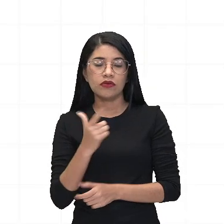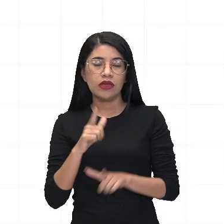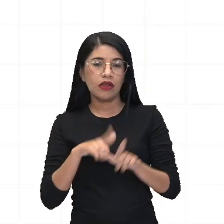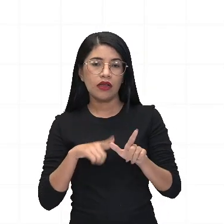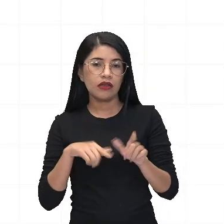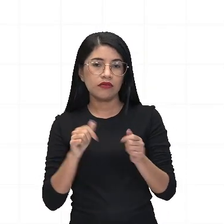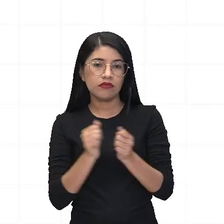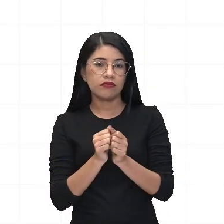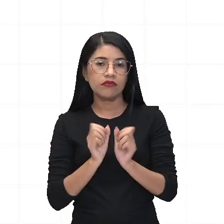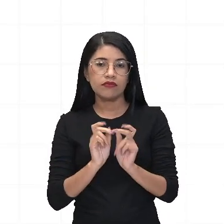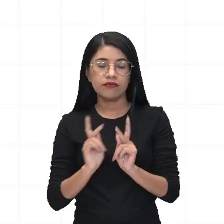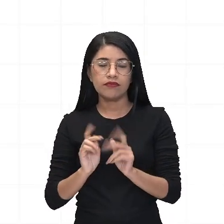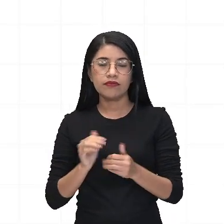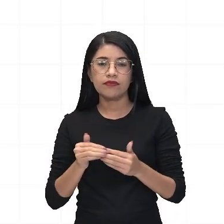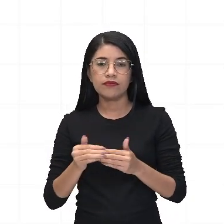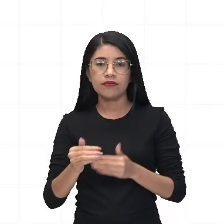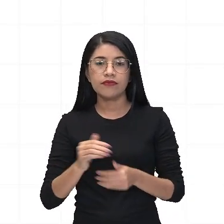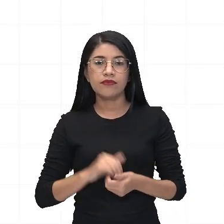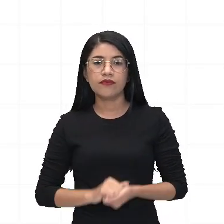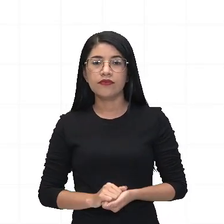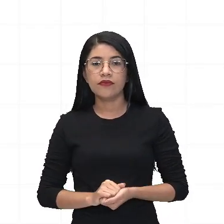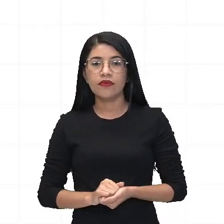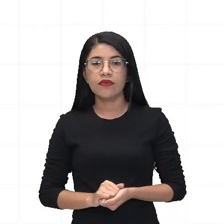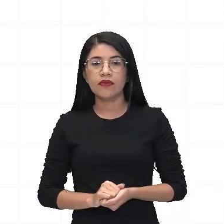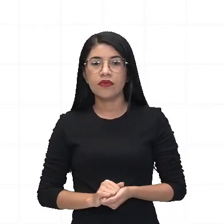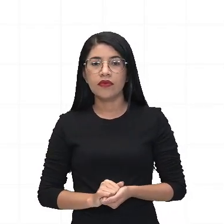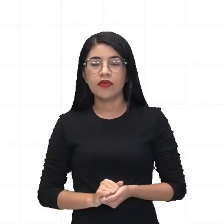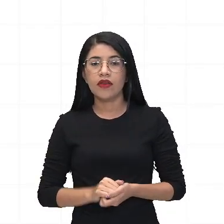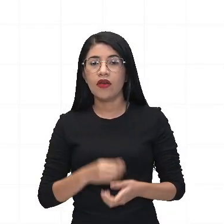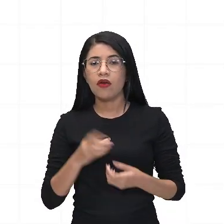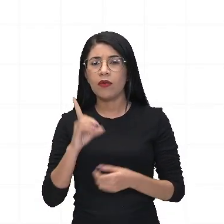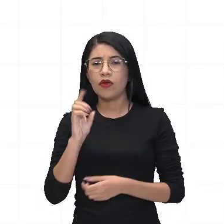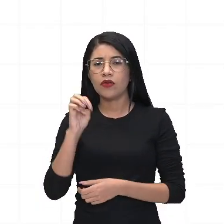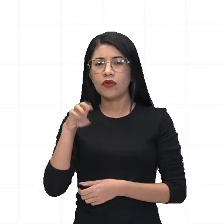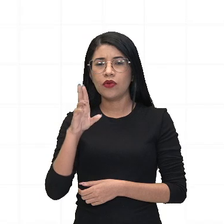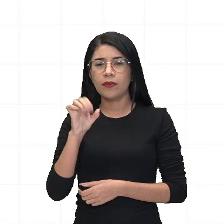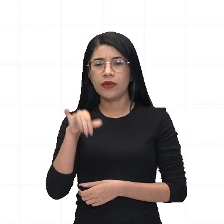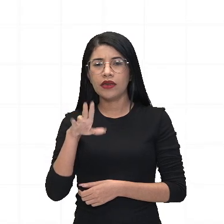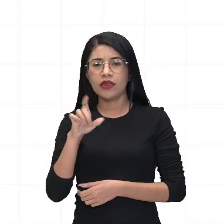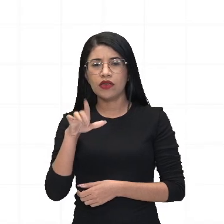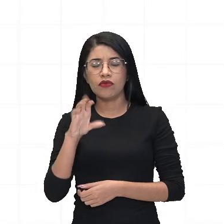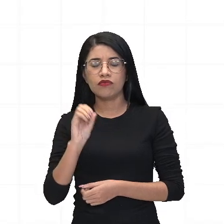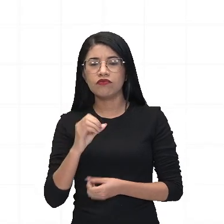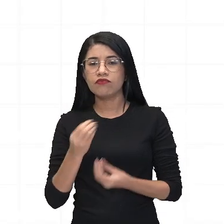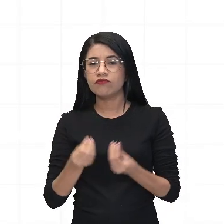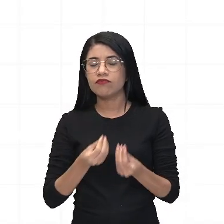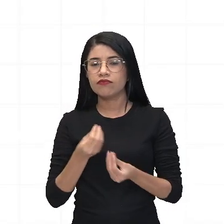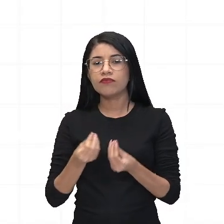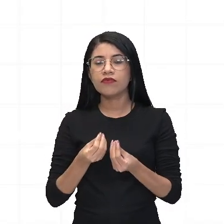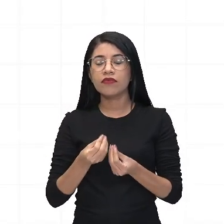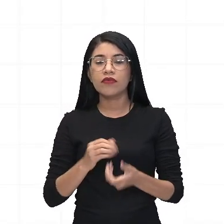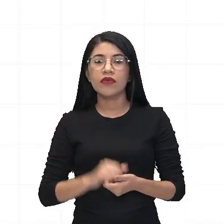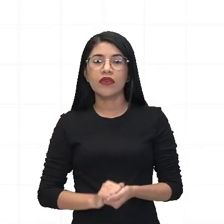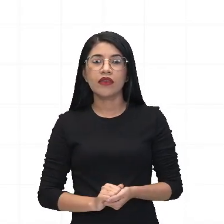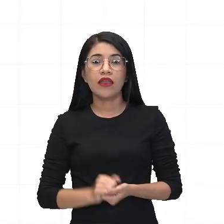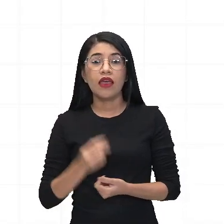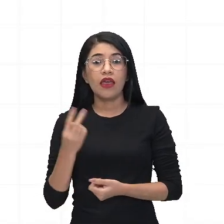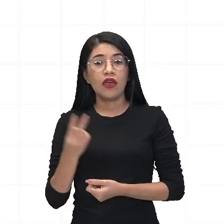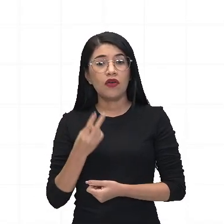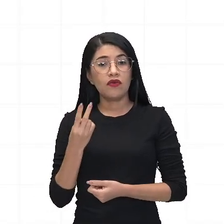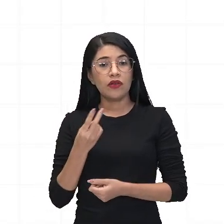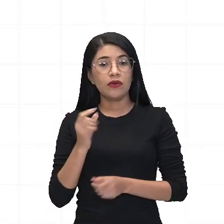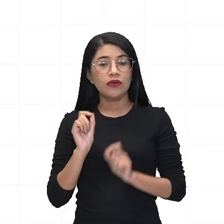letra, tá bom? Passando aí nós temos o domínio de uma função. Quem é o domínio? O domínio vai ser os valores aí